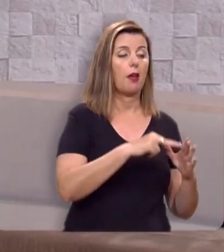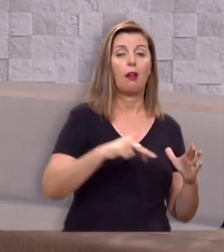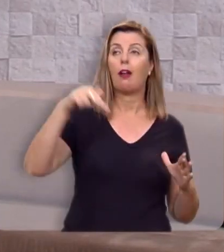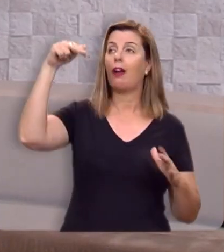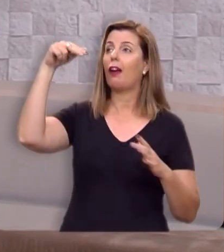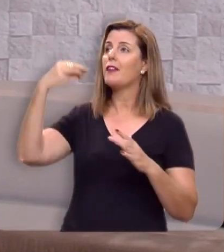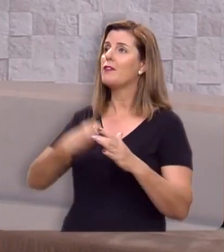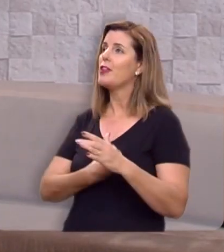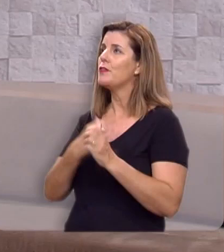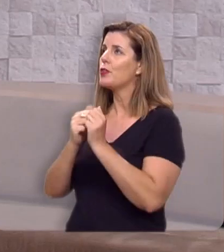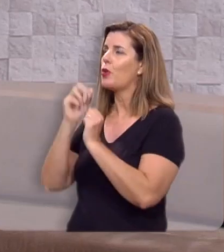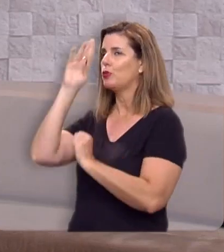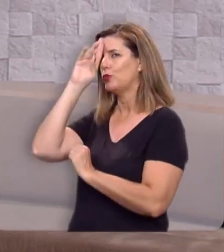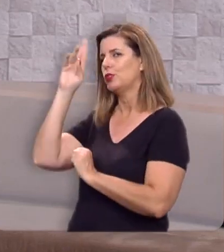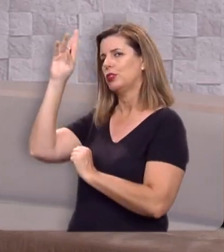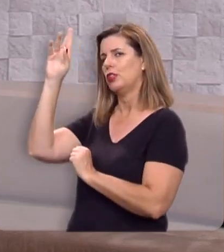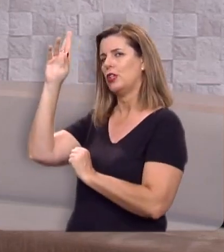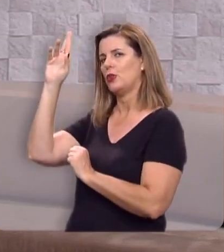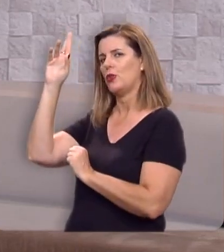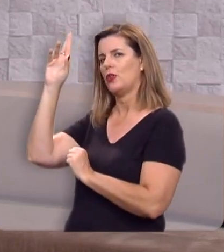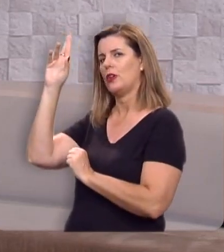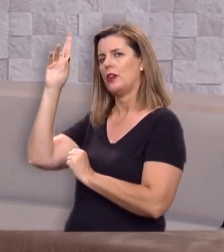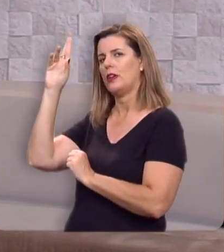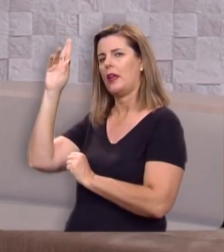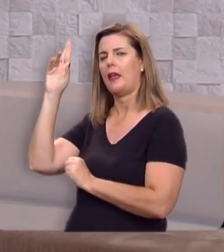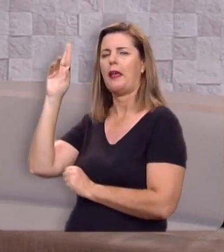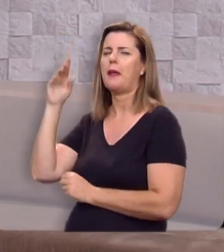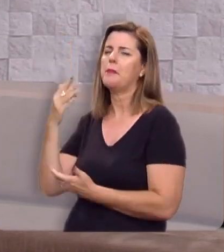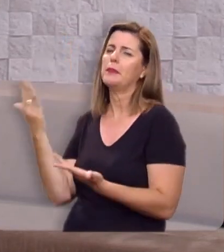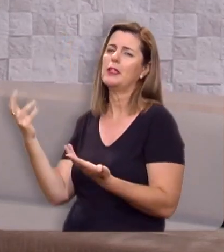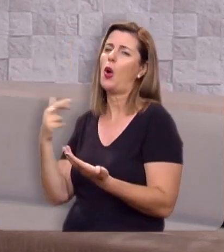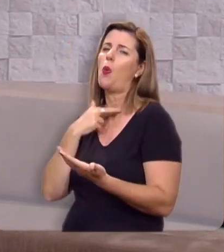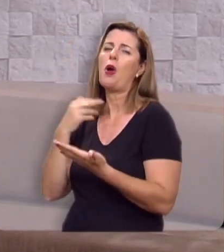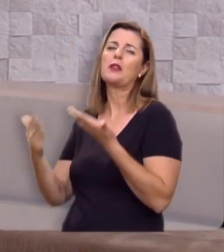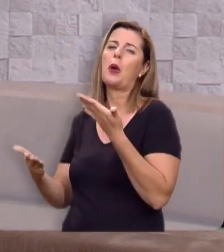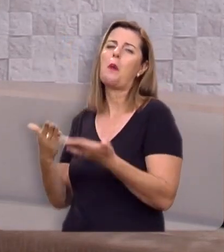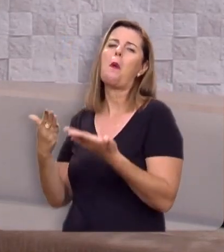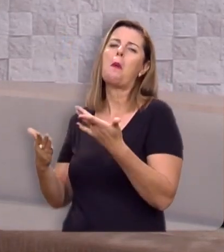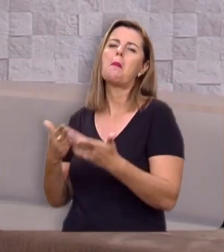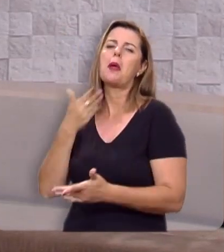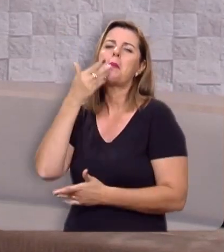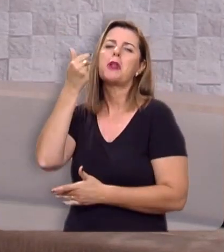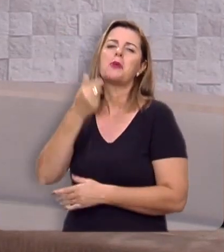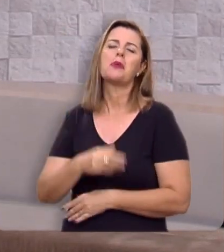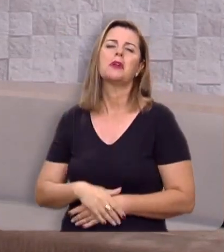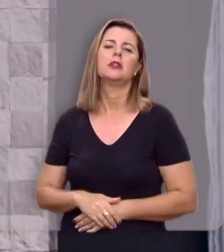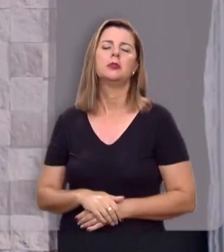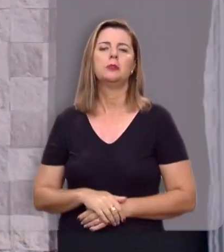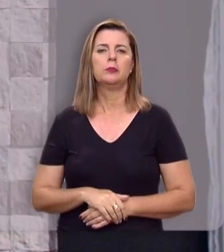é partir para estar com Cristo, o que é incomparavelmente melhor.